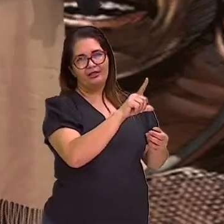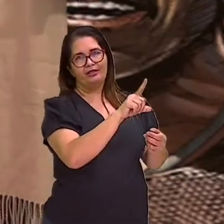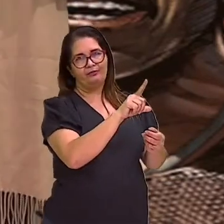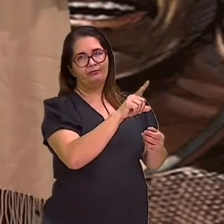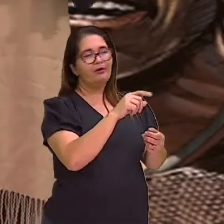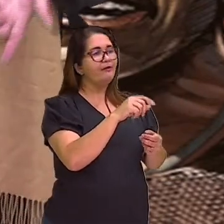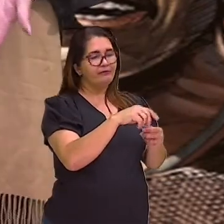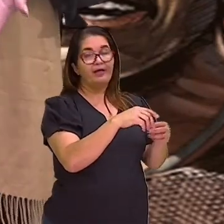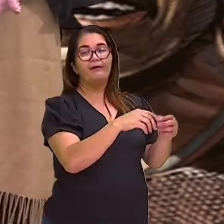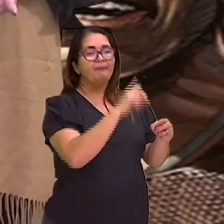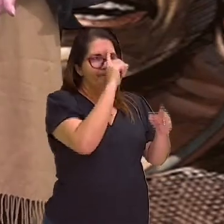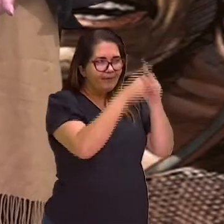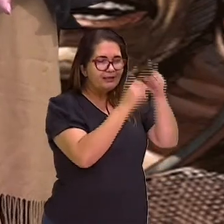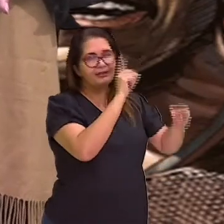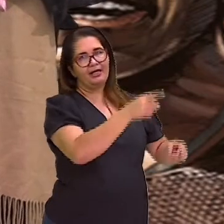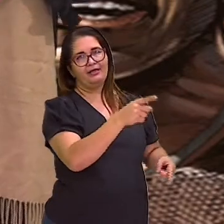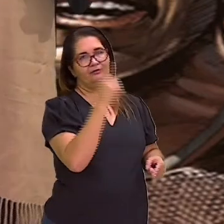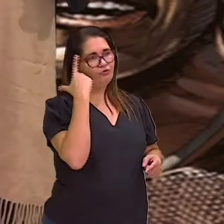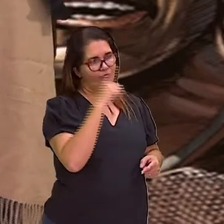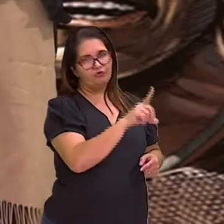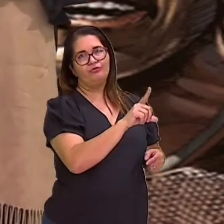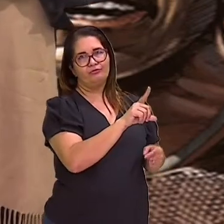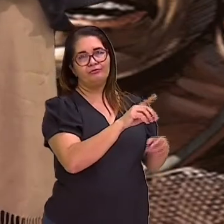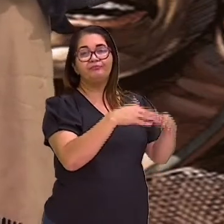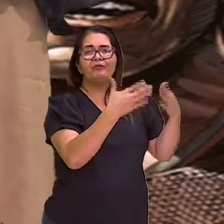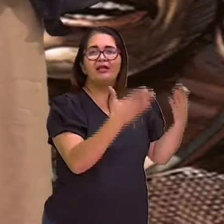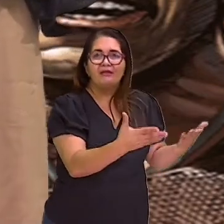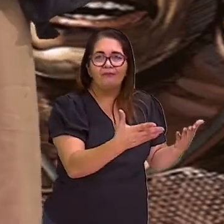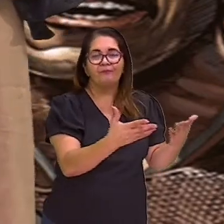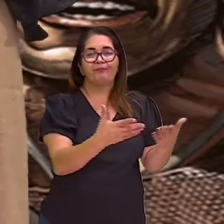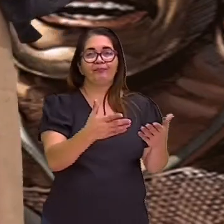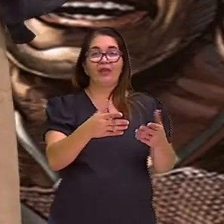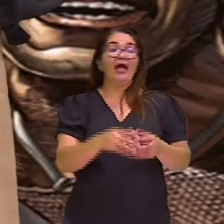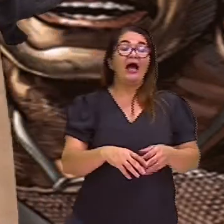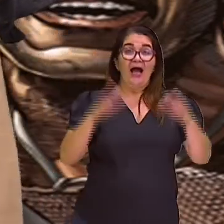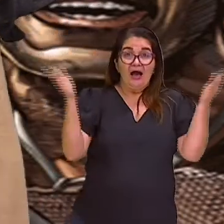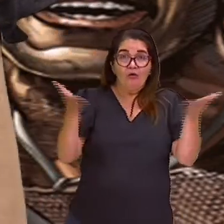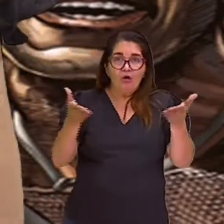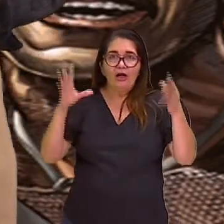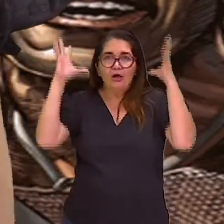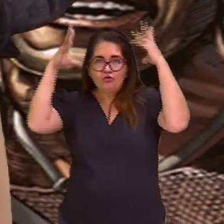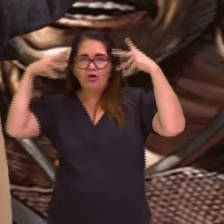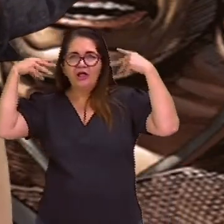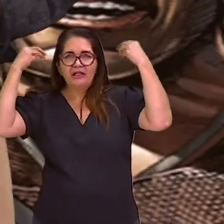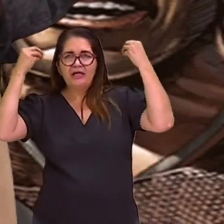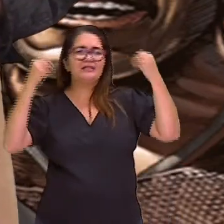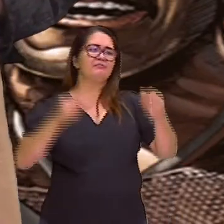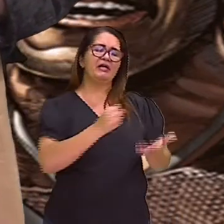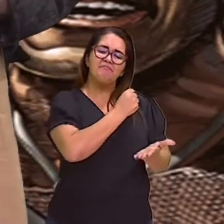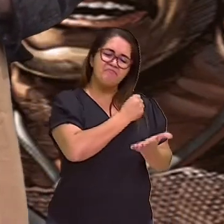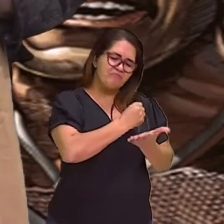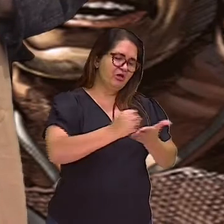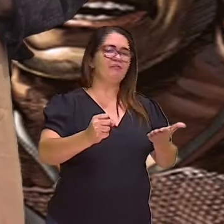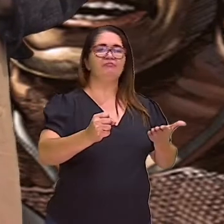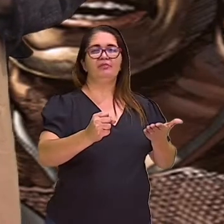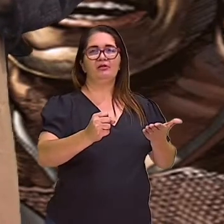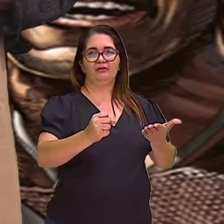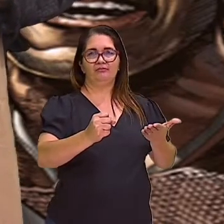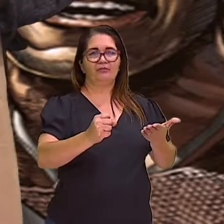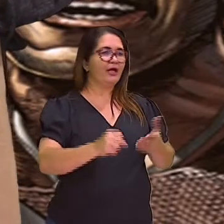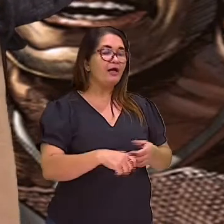estavam dominando. Uma curiosidade, A rainha atual da Holanda,